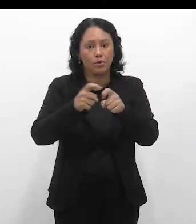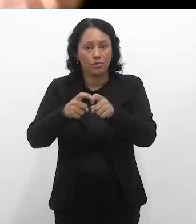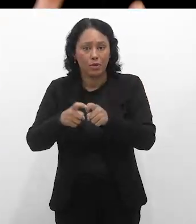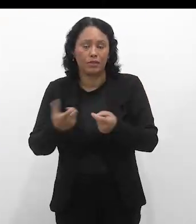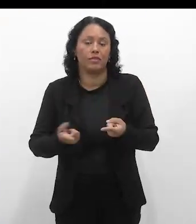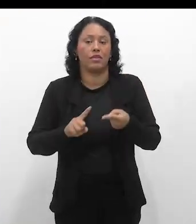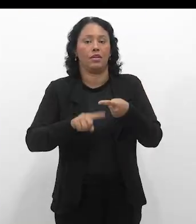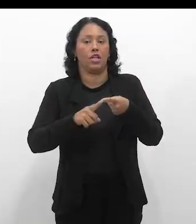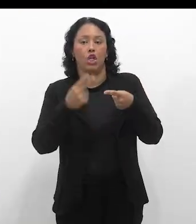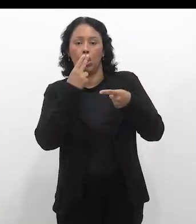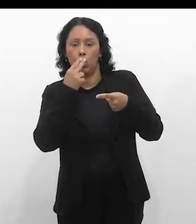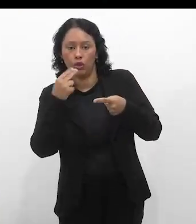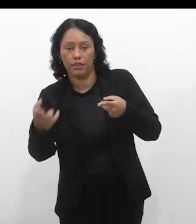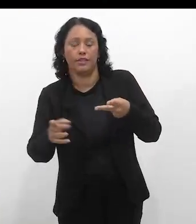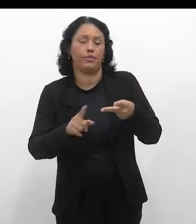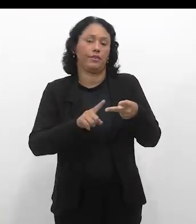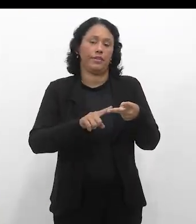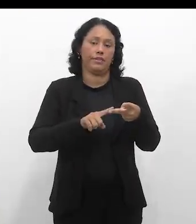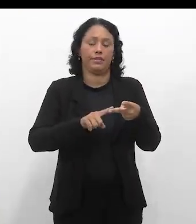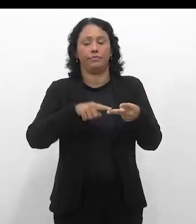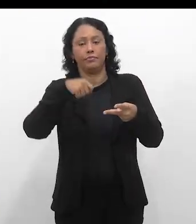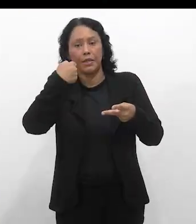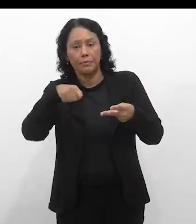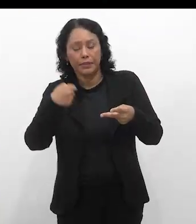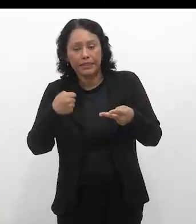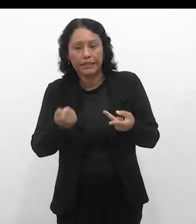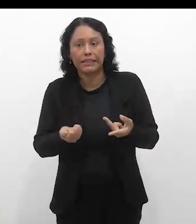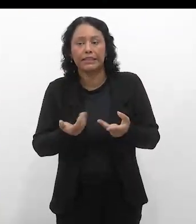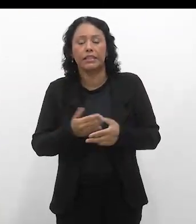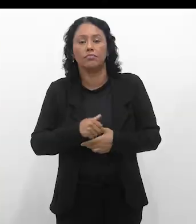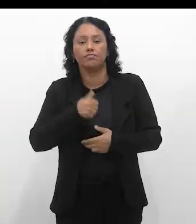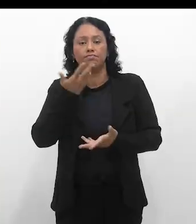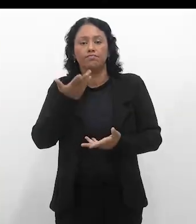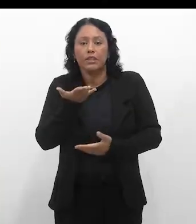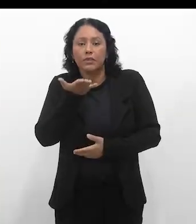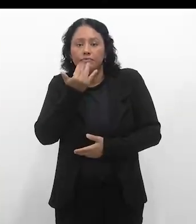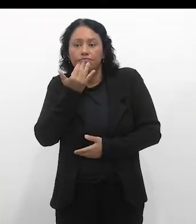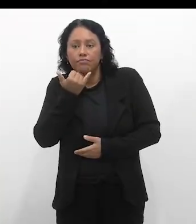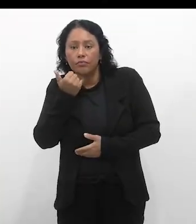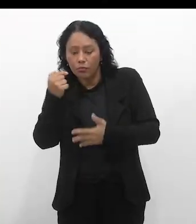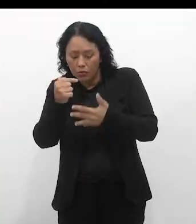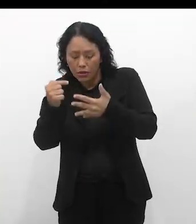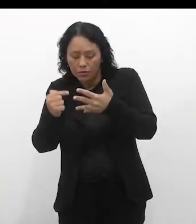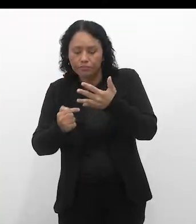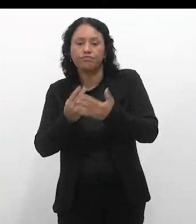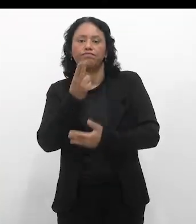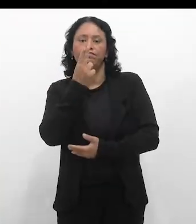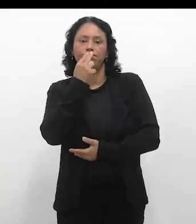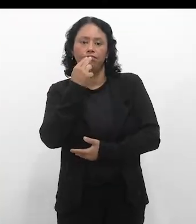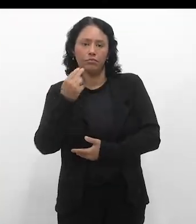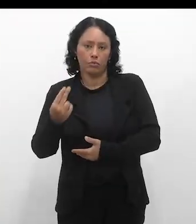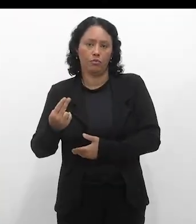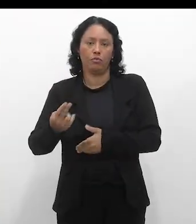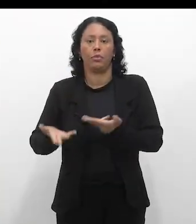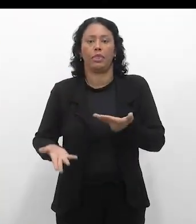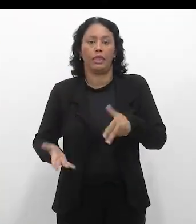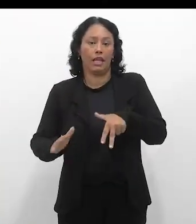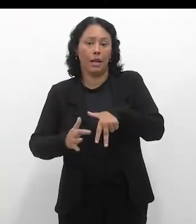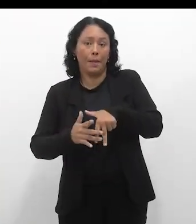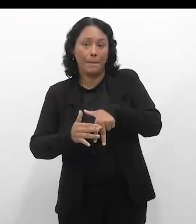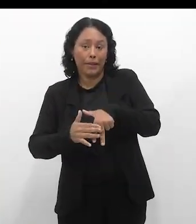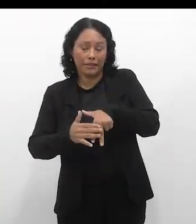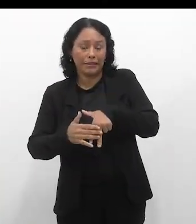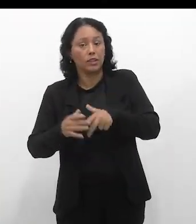com nutricionista, porque a dieta que a paciente faz pode